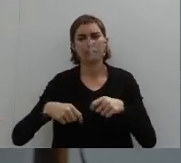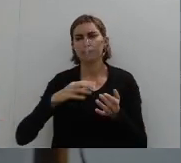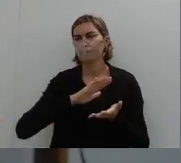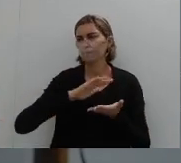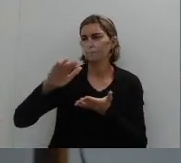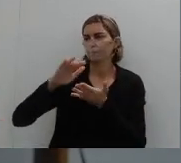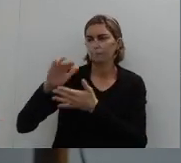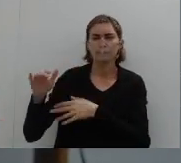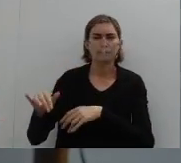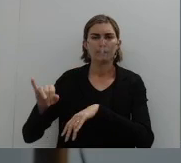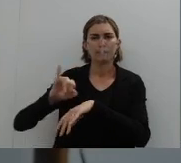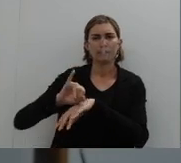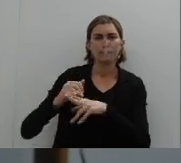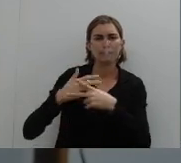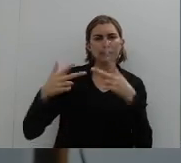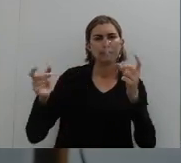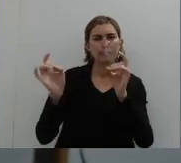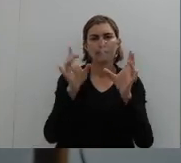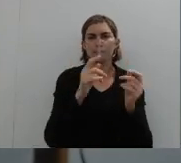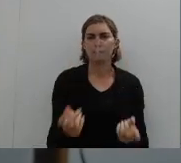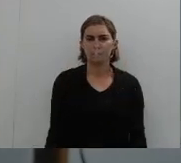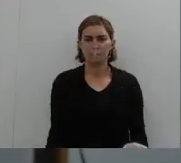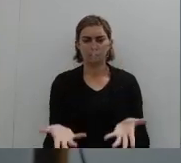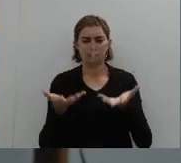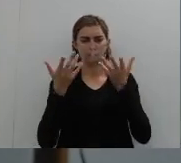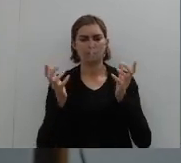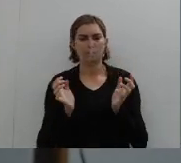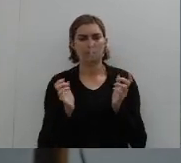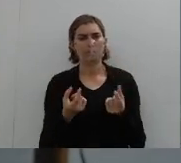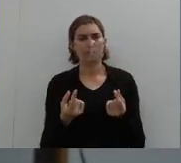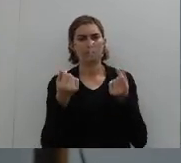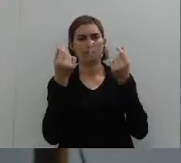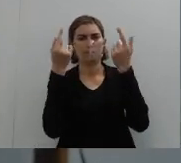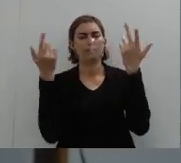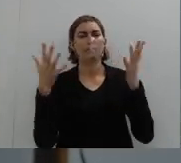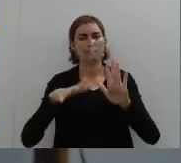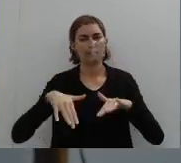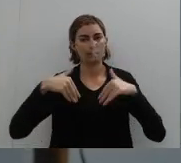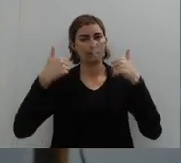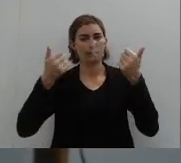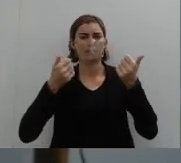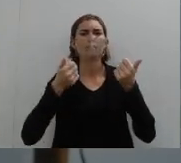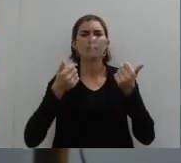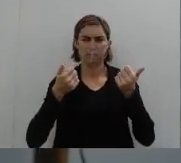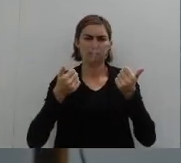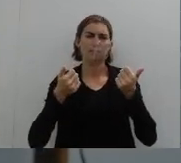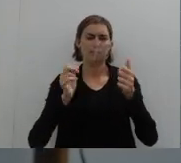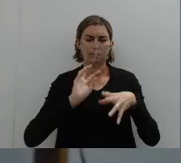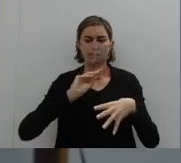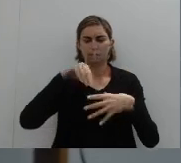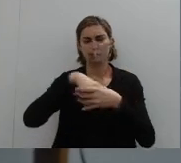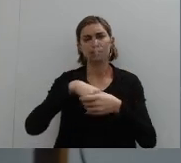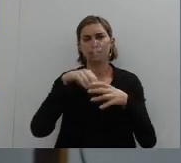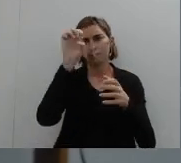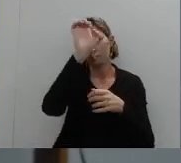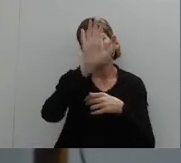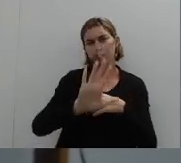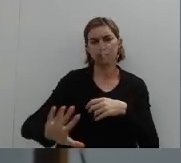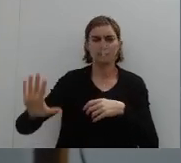suas metrópoles para enriquecer, para melhorar as condições dentro da